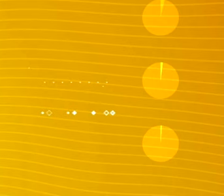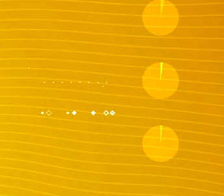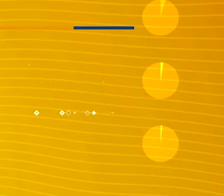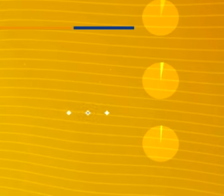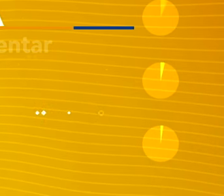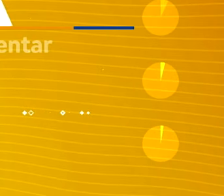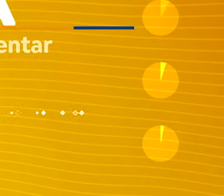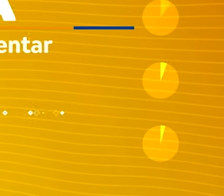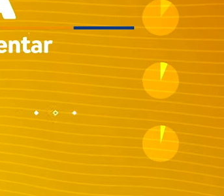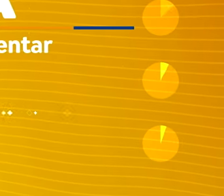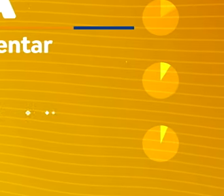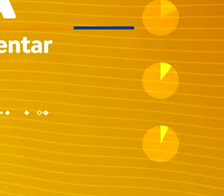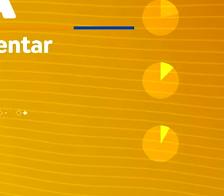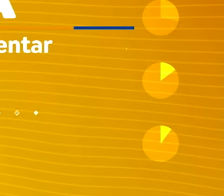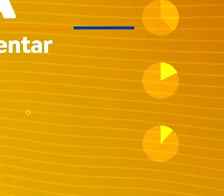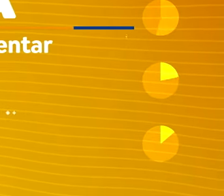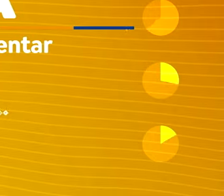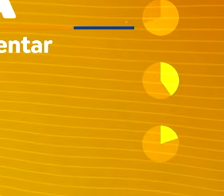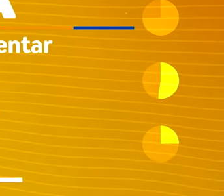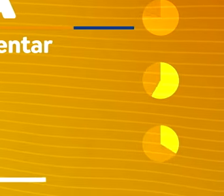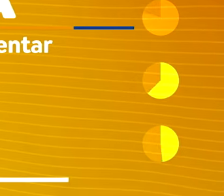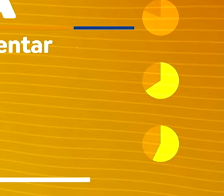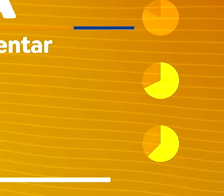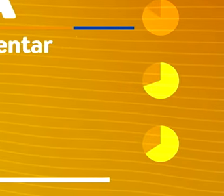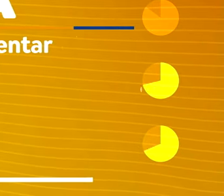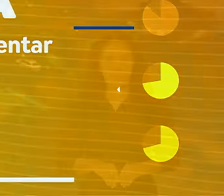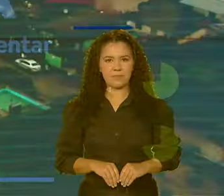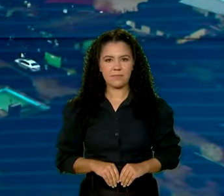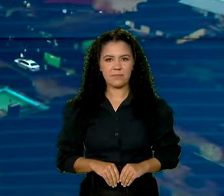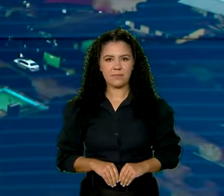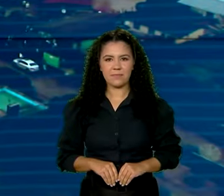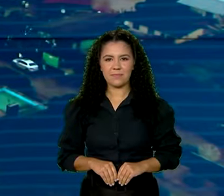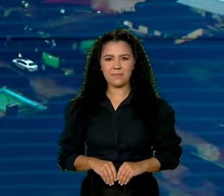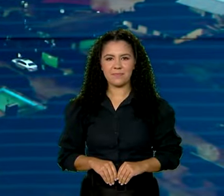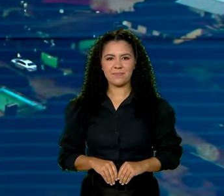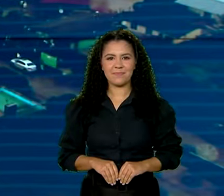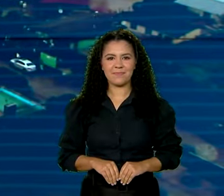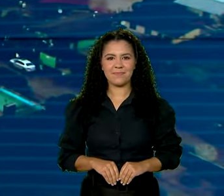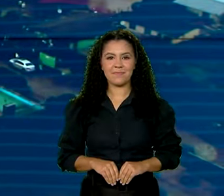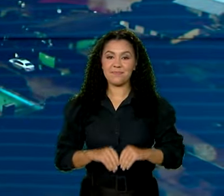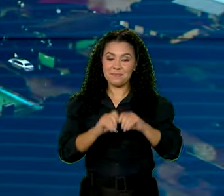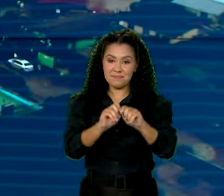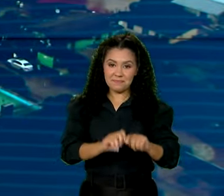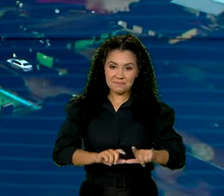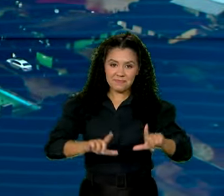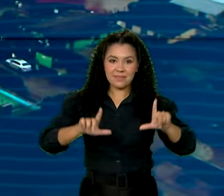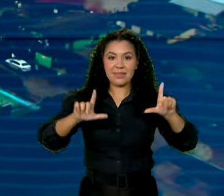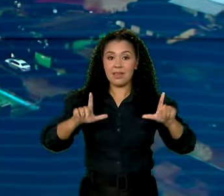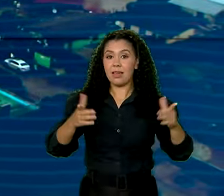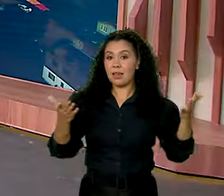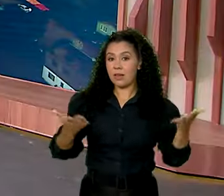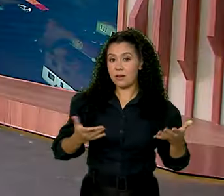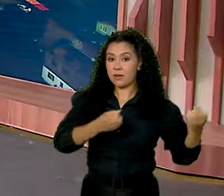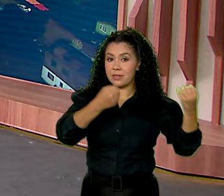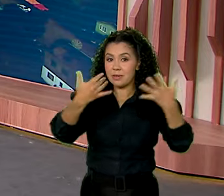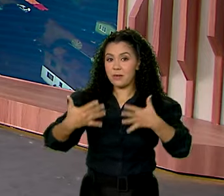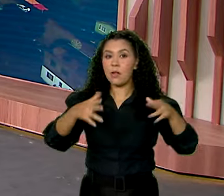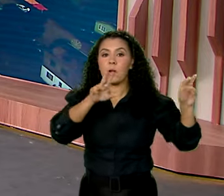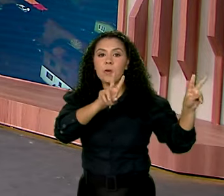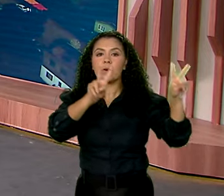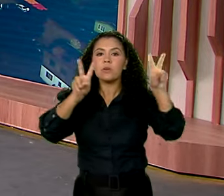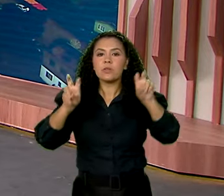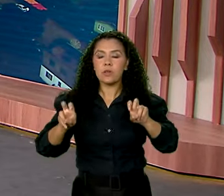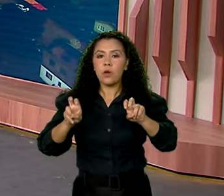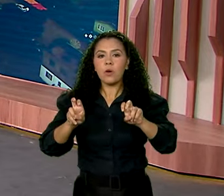Música. Estamos de volta. Vamos falar agora sobre